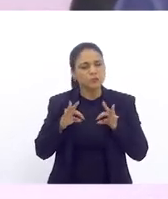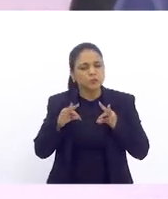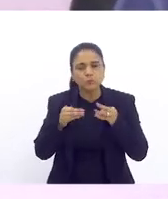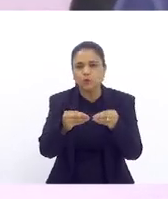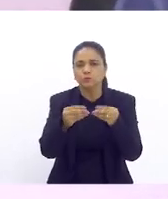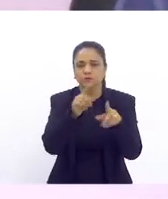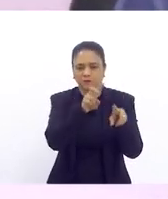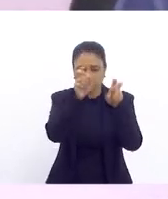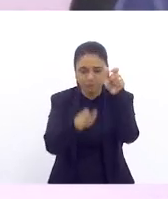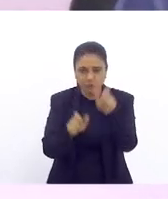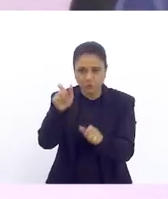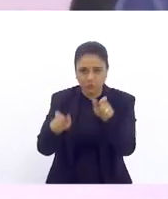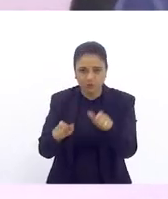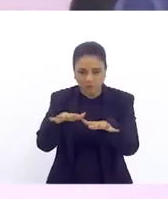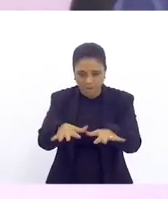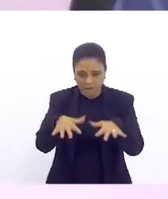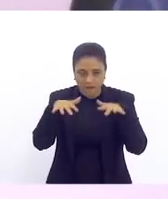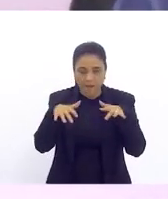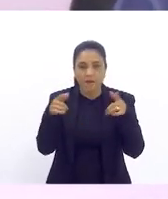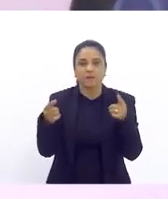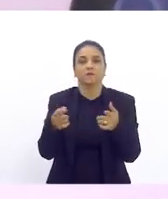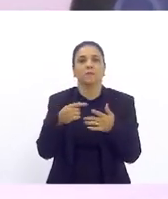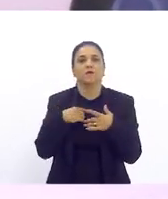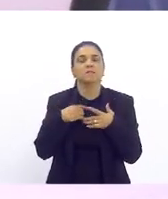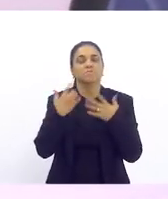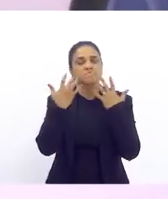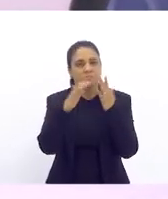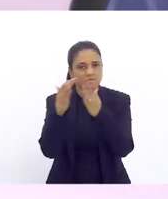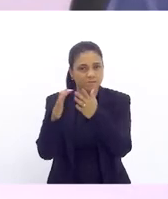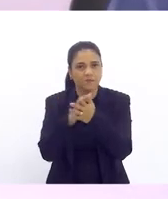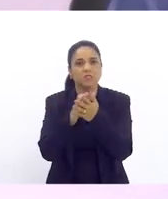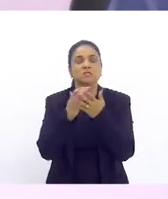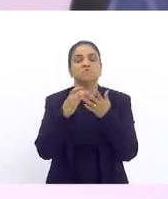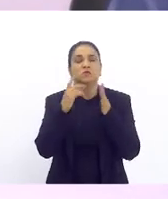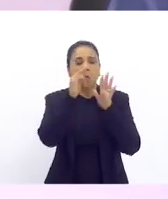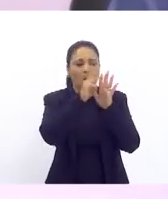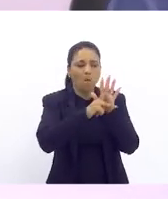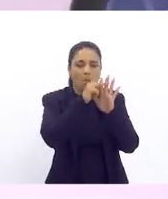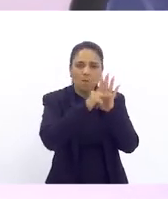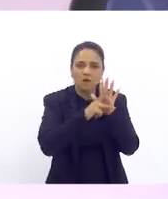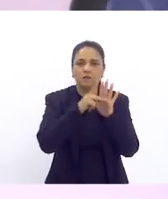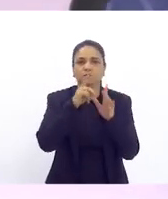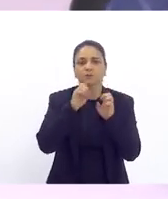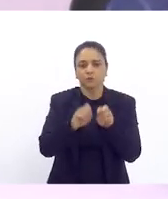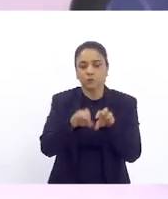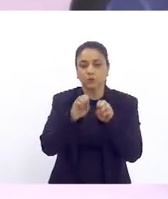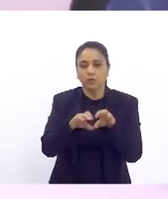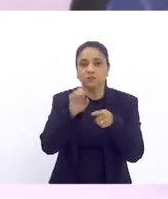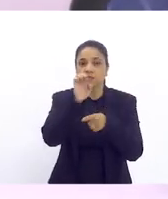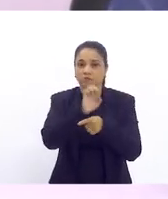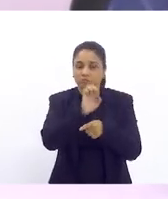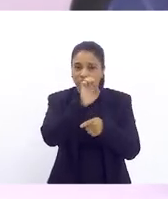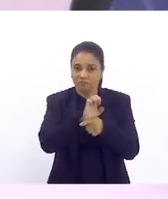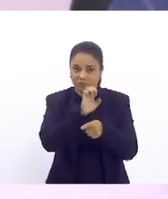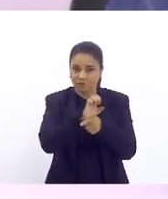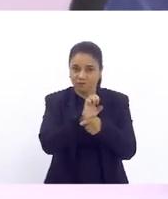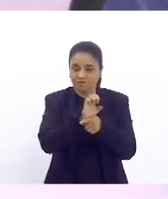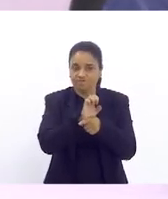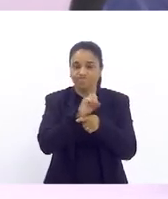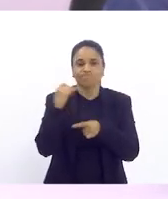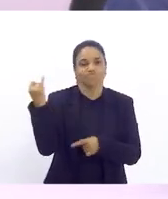referência ao fórum Estadual de Educação pela importância que teve em toda a construção do plano Estadual de Educação